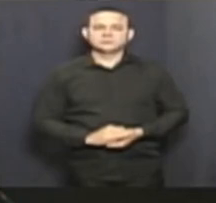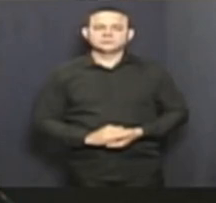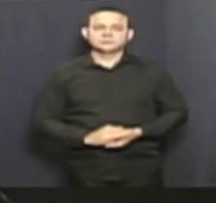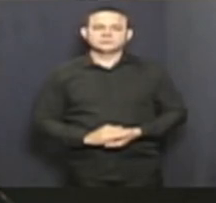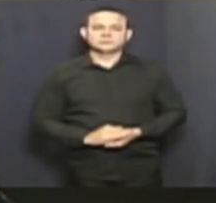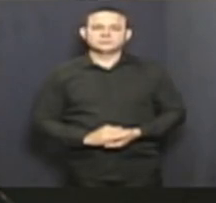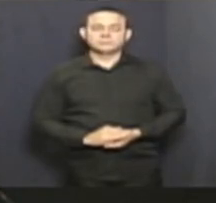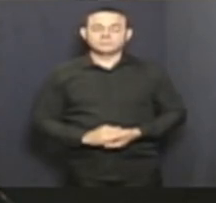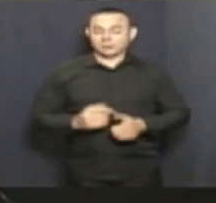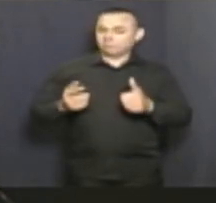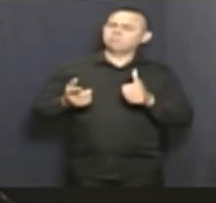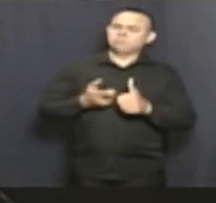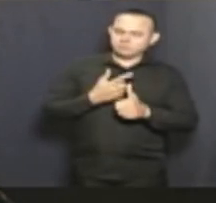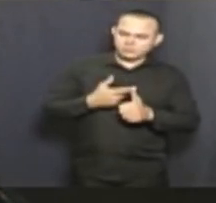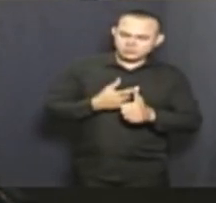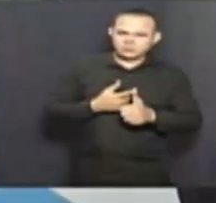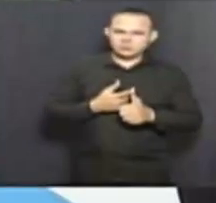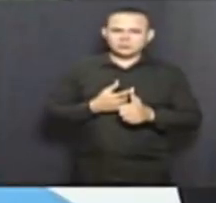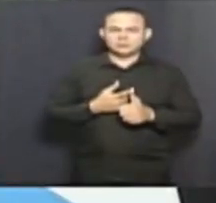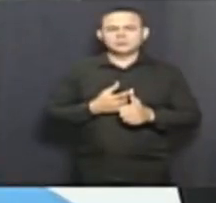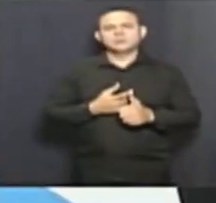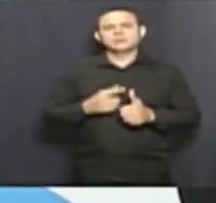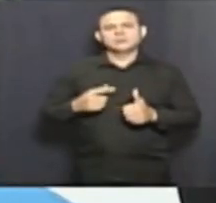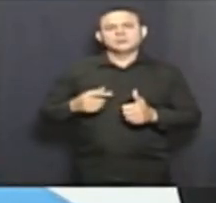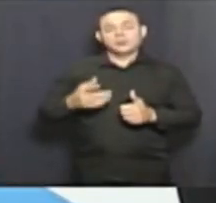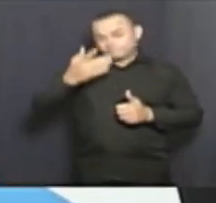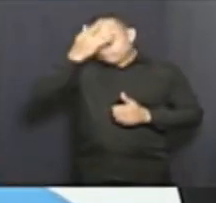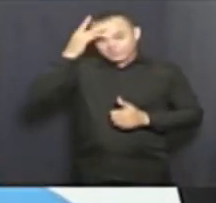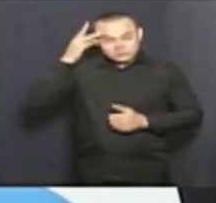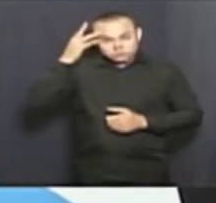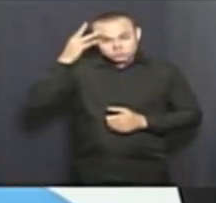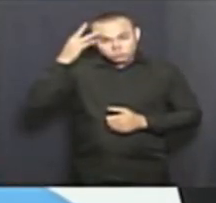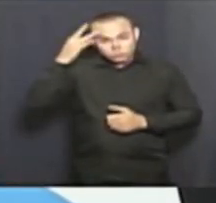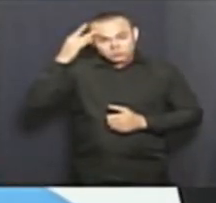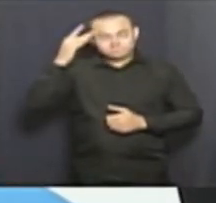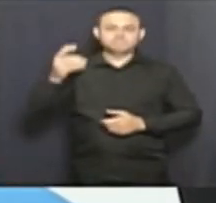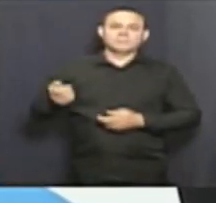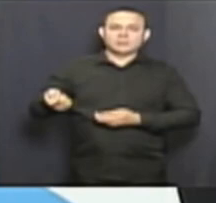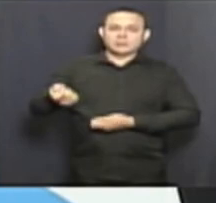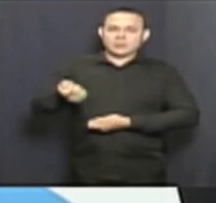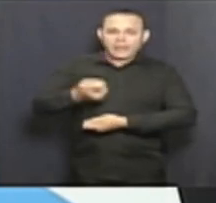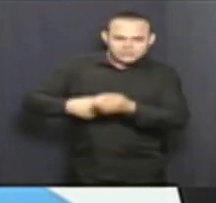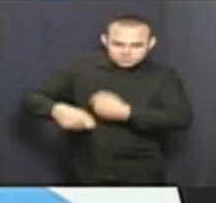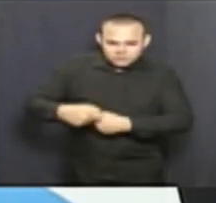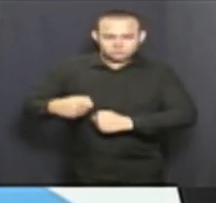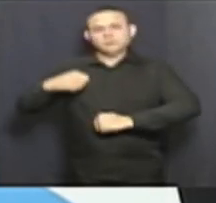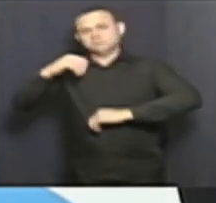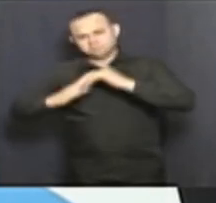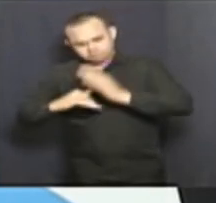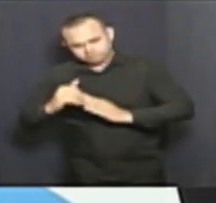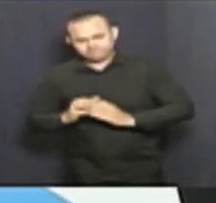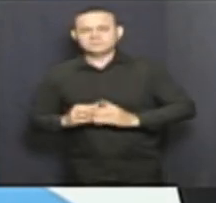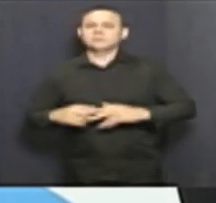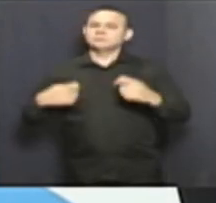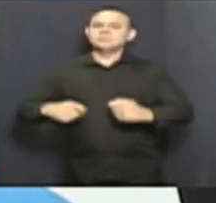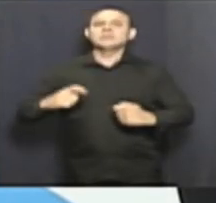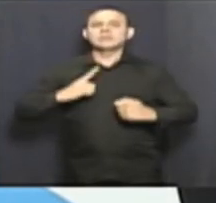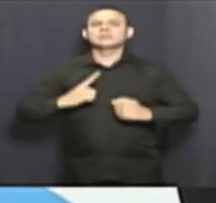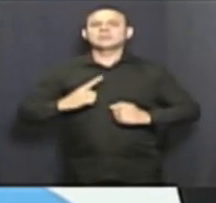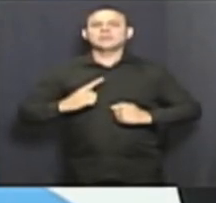em primeiro lugar o administrador ele tem que ter postura se ele não tiver postura